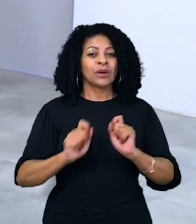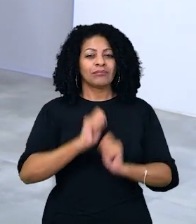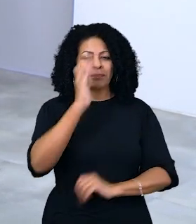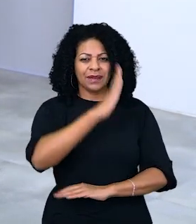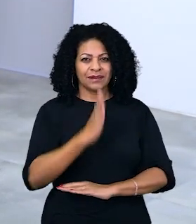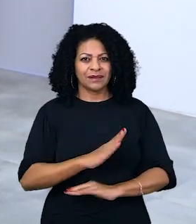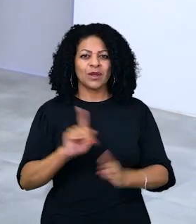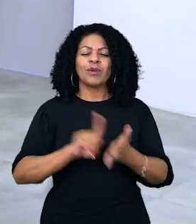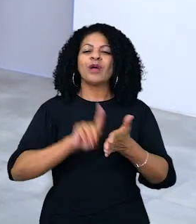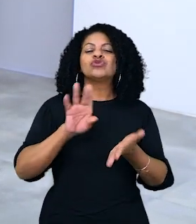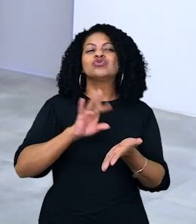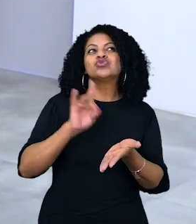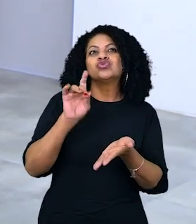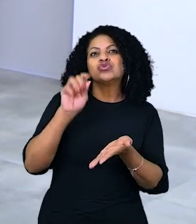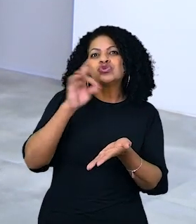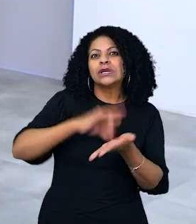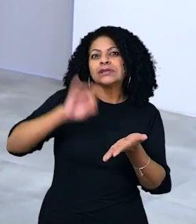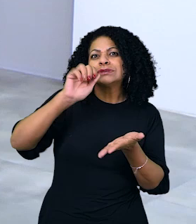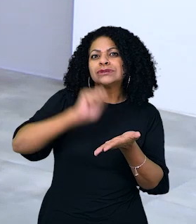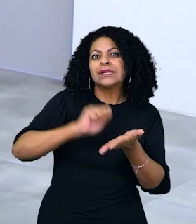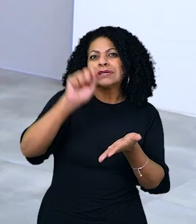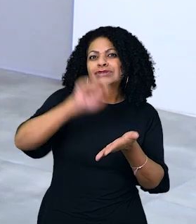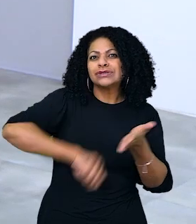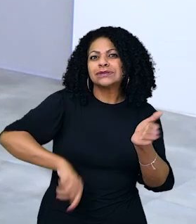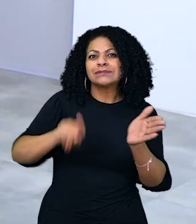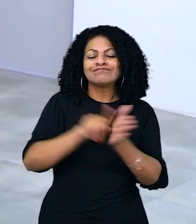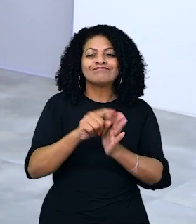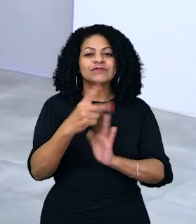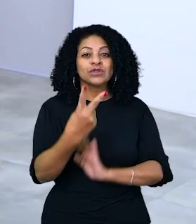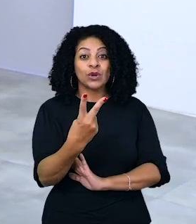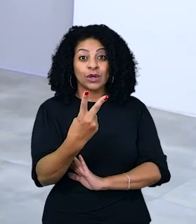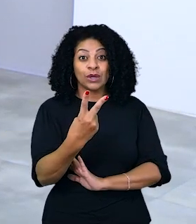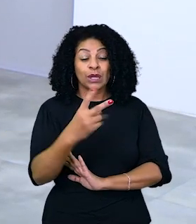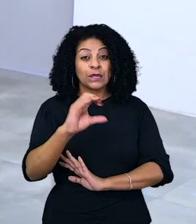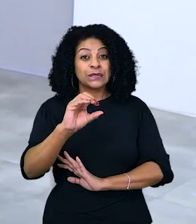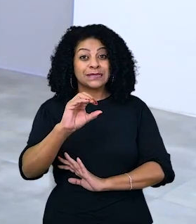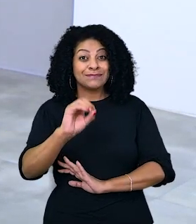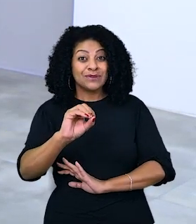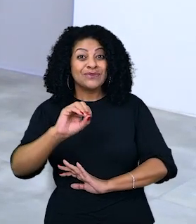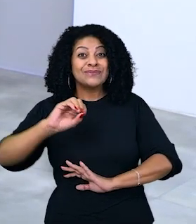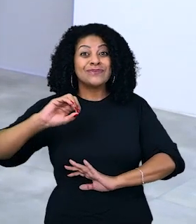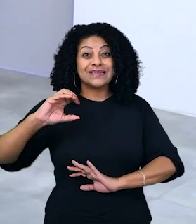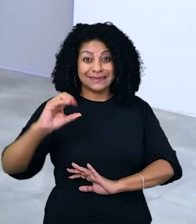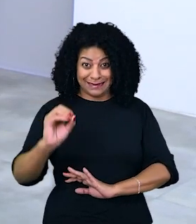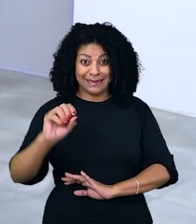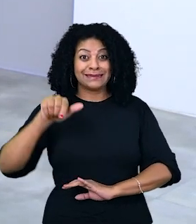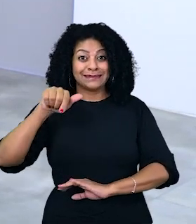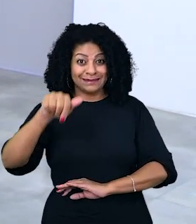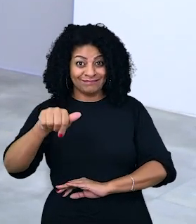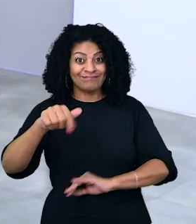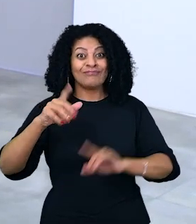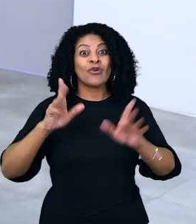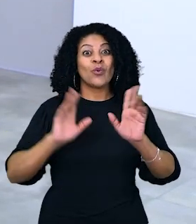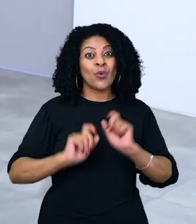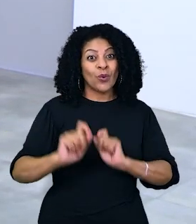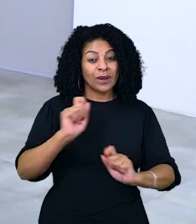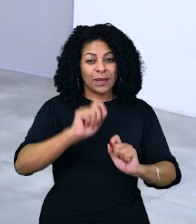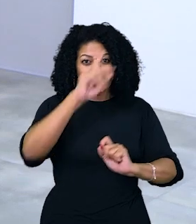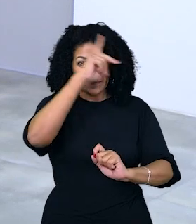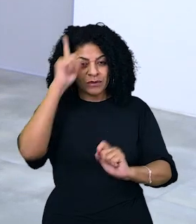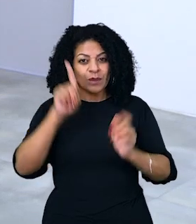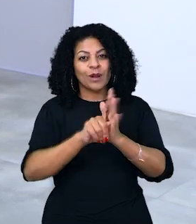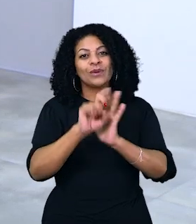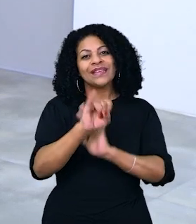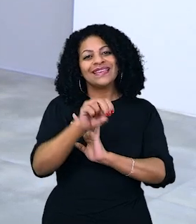que o Brasil registra uma média diária de 2.007 casos de acidentes e de doenças do trabalho entre segurados